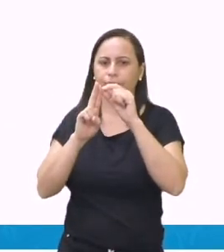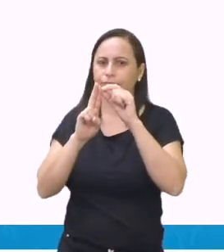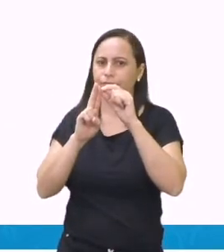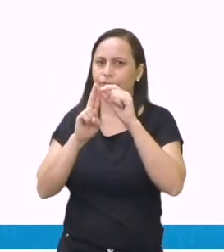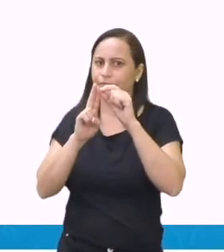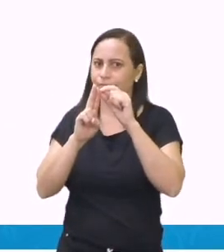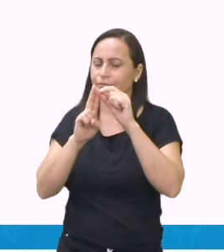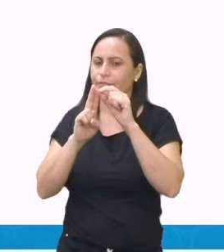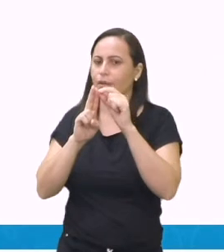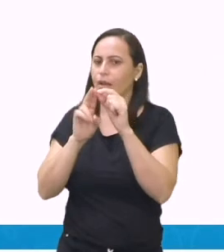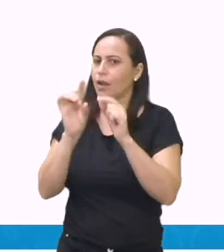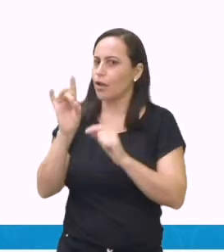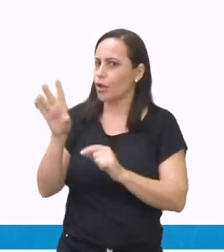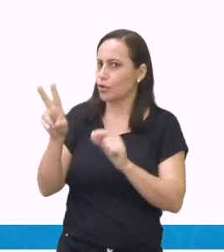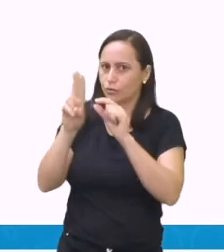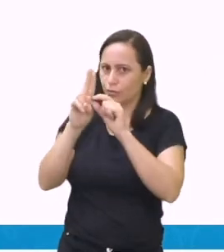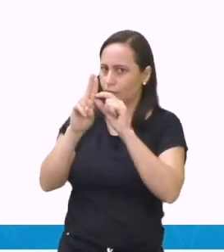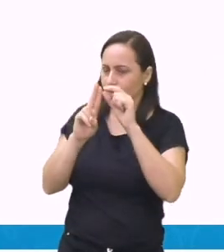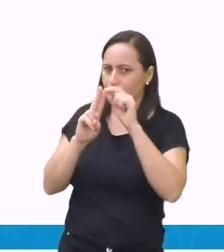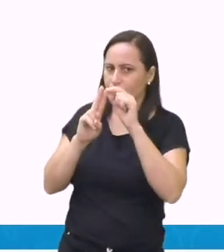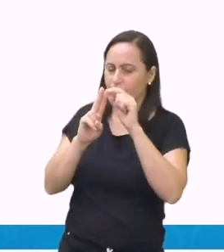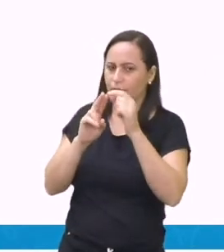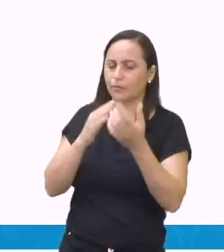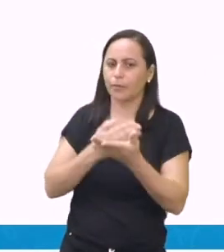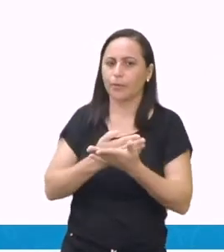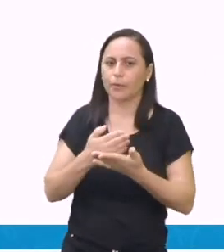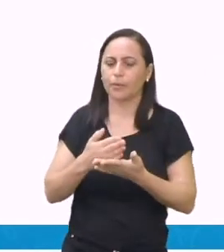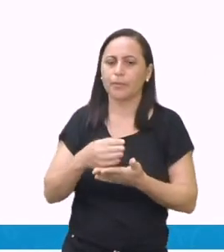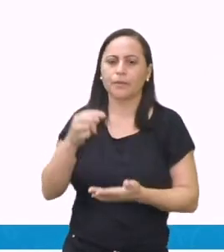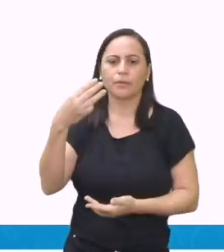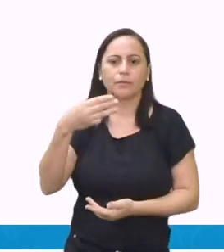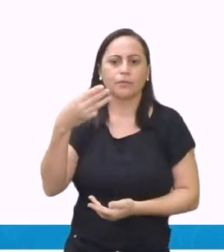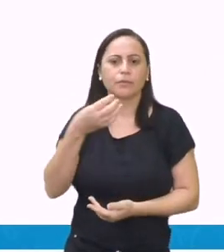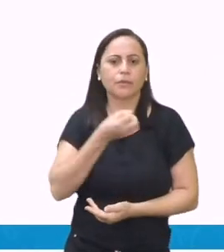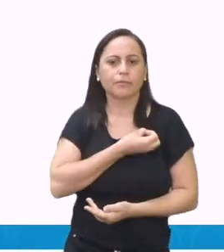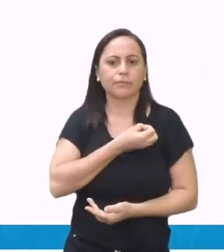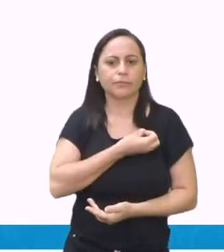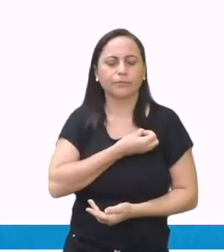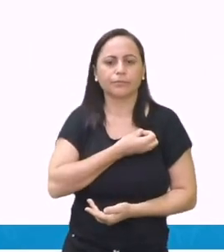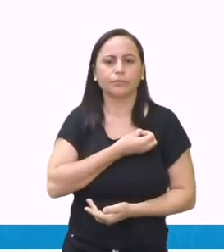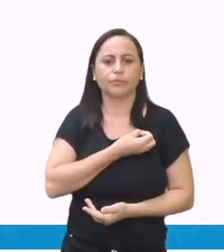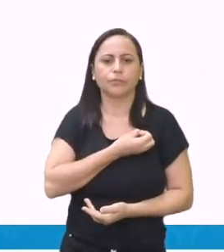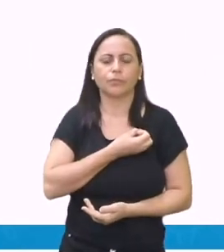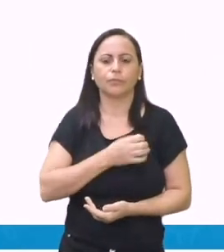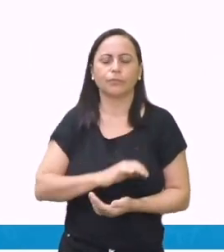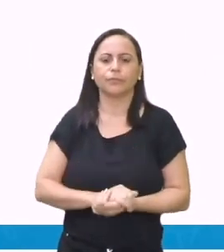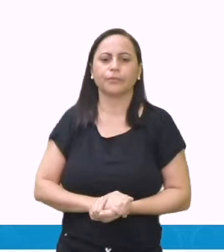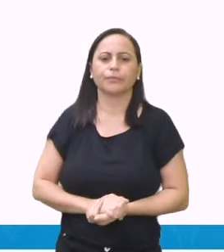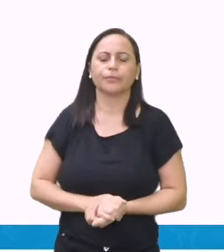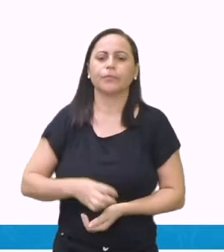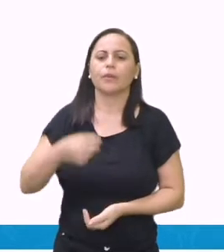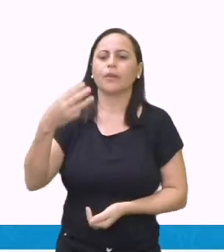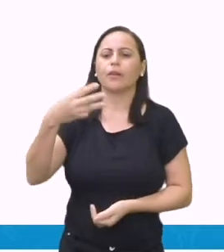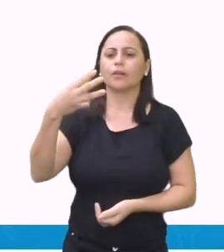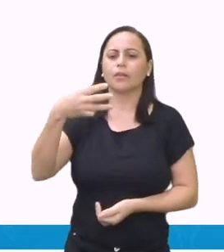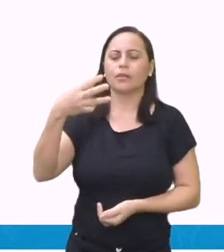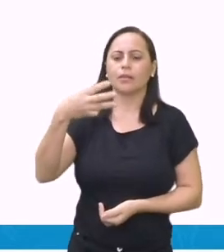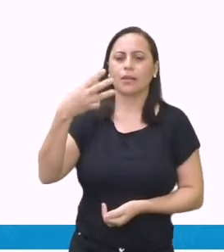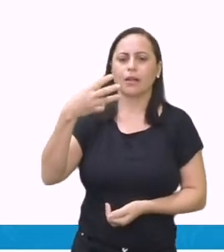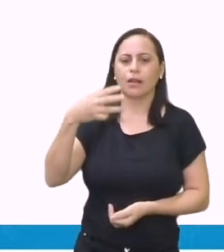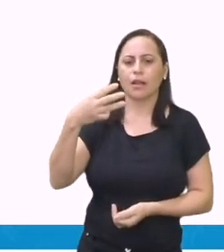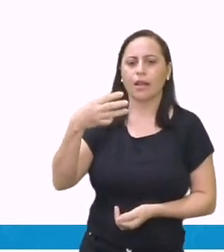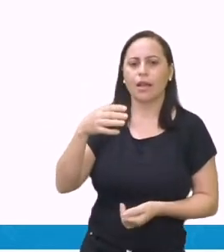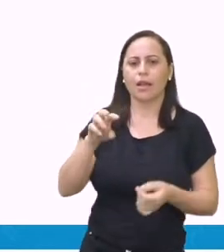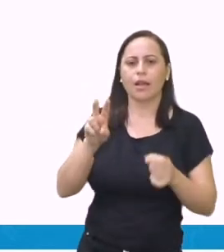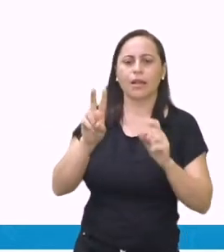ordem das dezenas. Vamos começar com o 3, que está na ordem das unidades. O 3 na ordem das